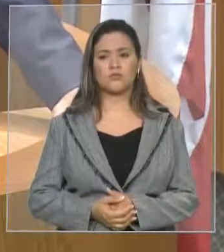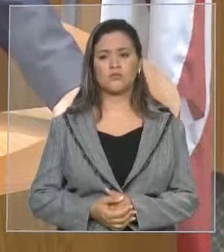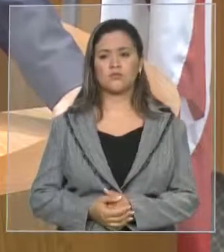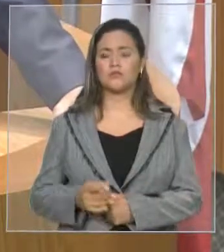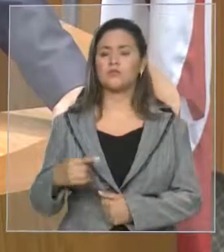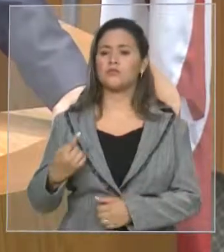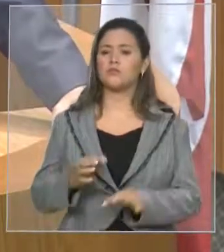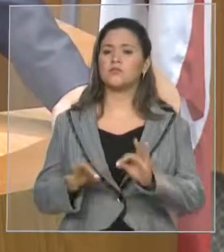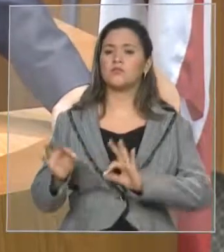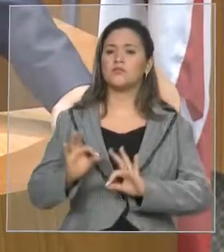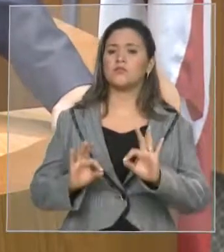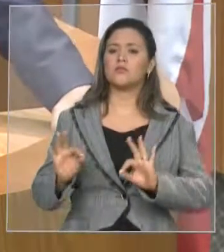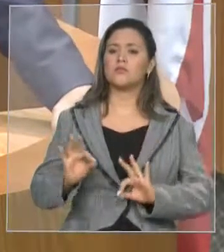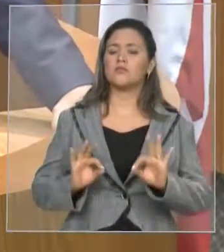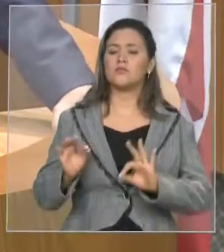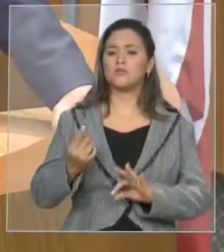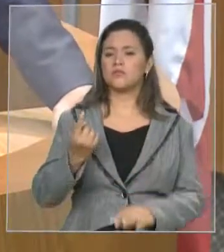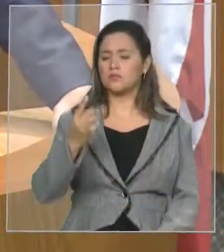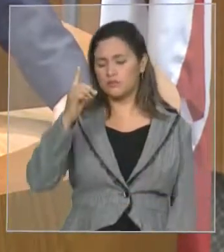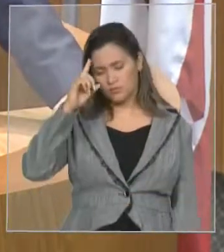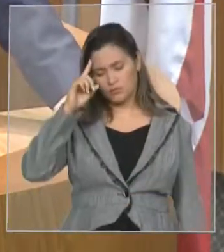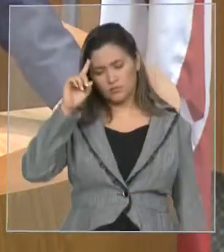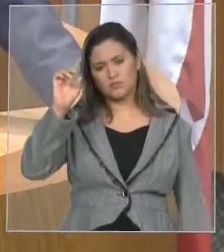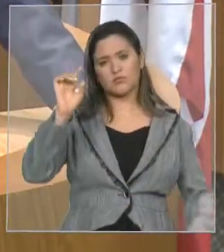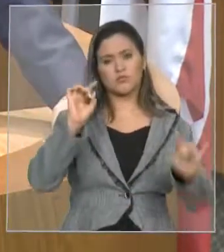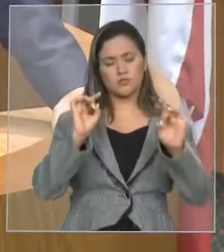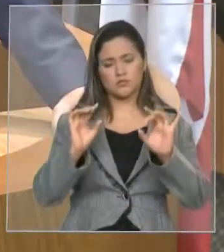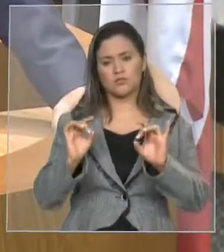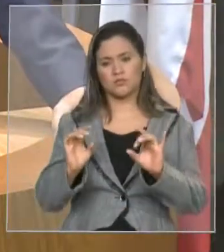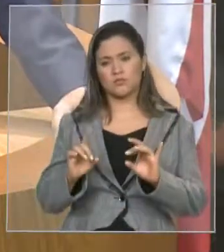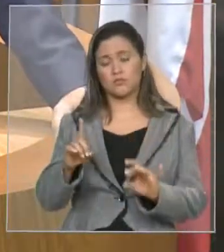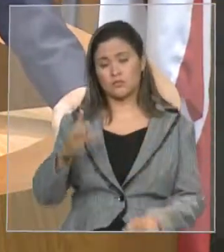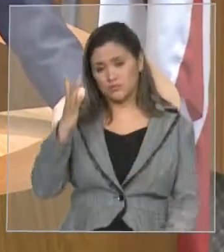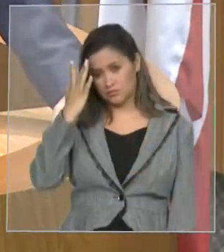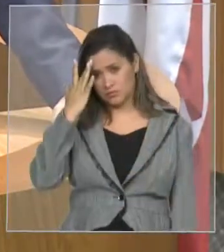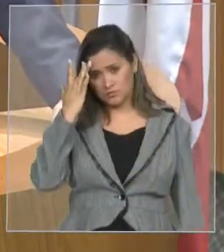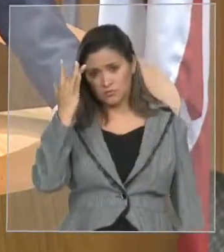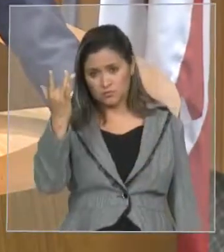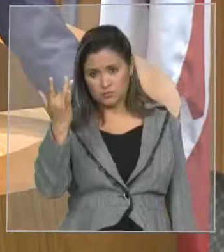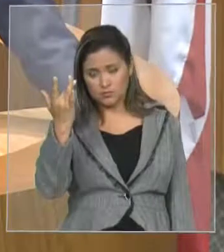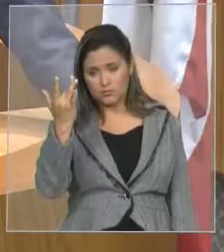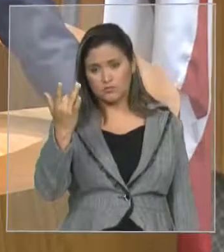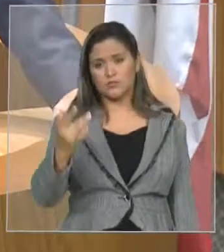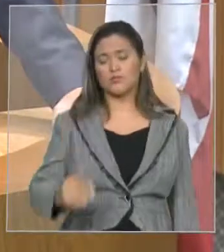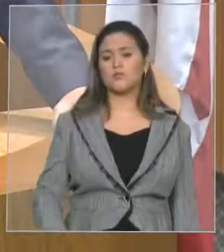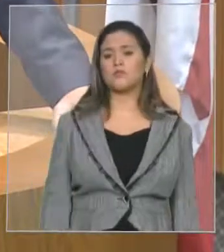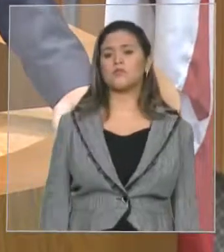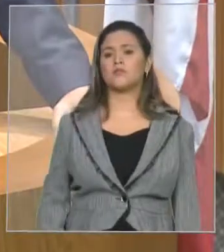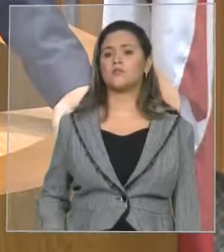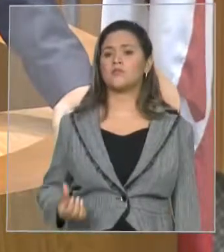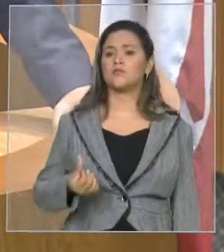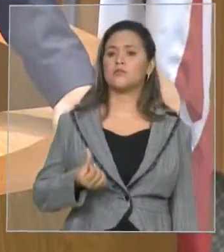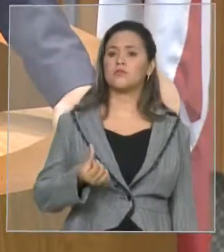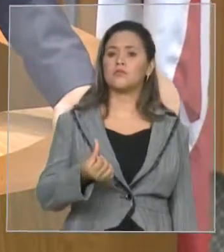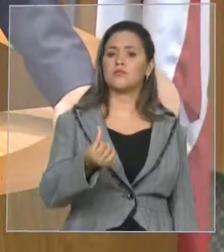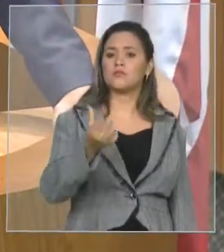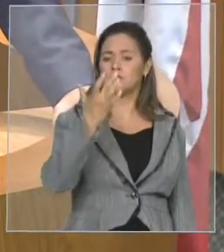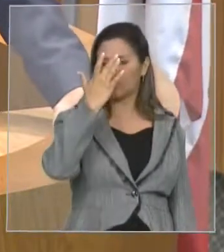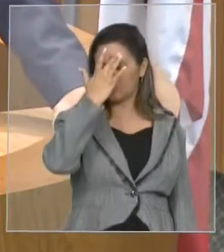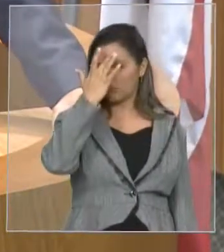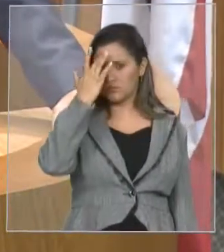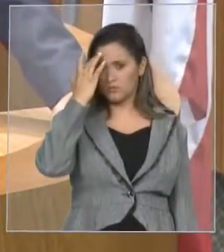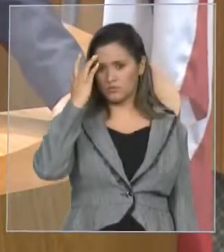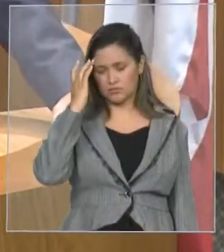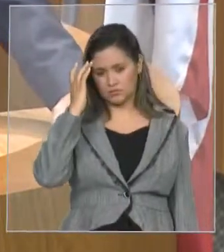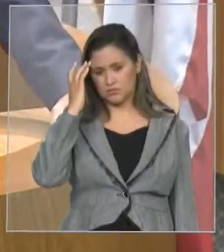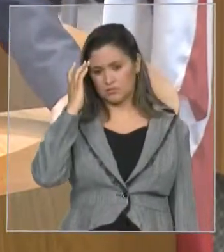preparamos um momento muito especial, e este momento será amanhã, onde 6 pessoas serão homenageadas aqui